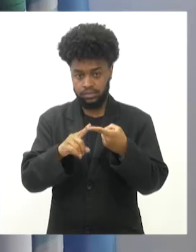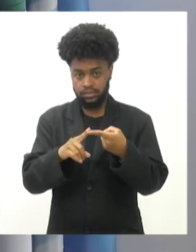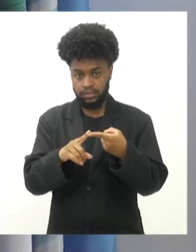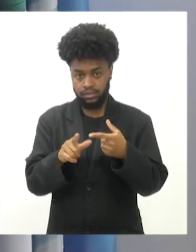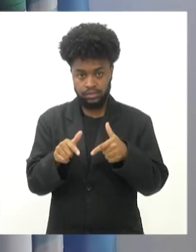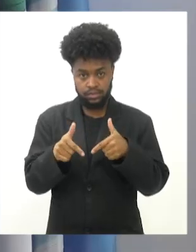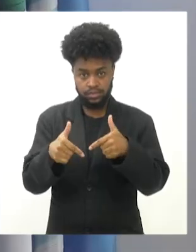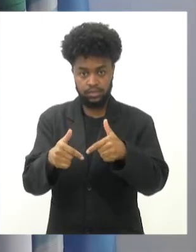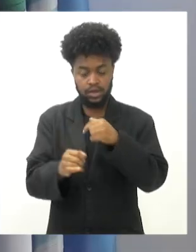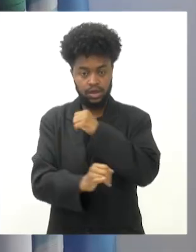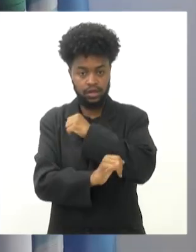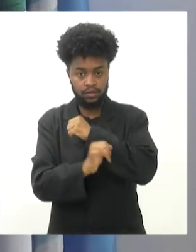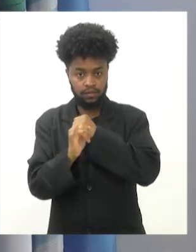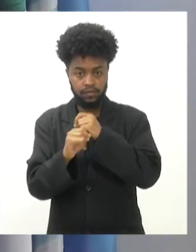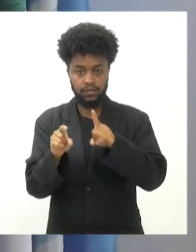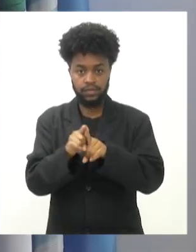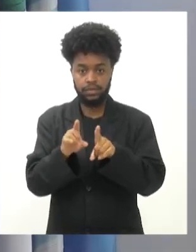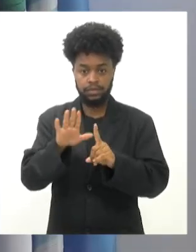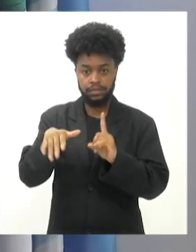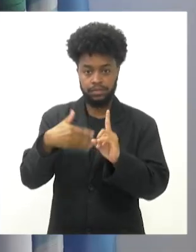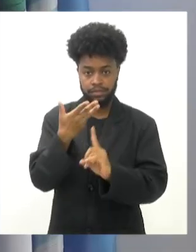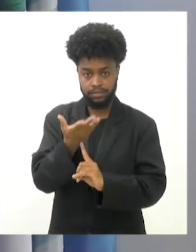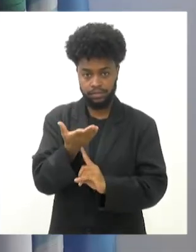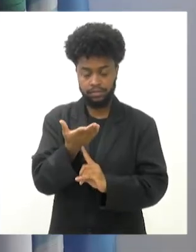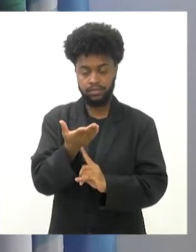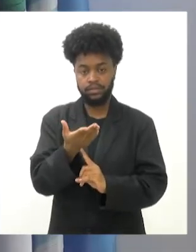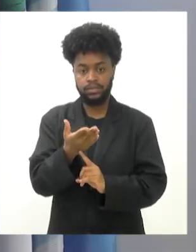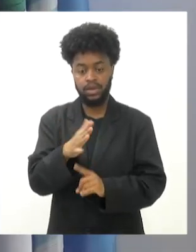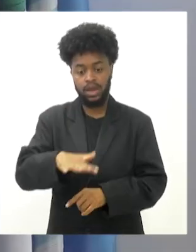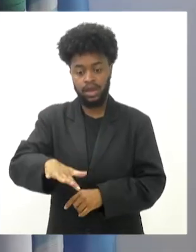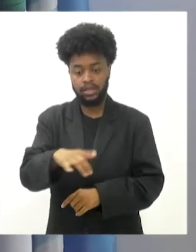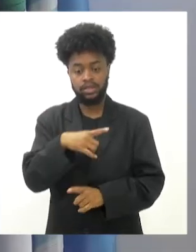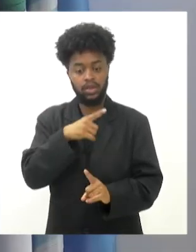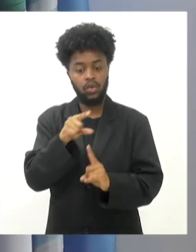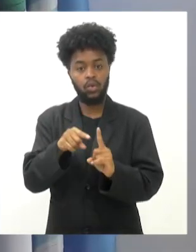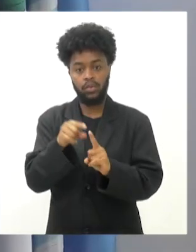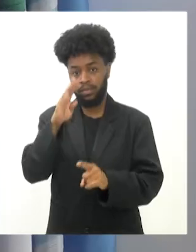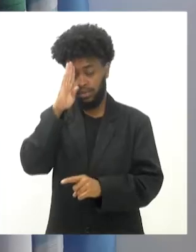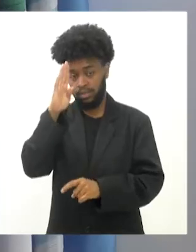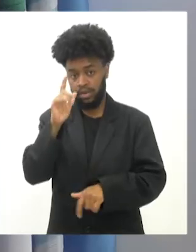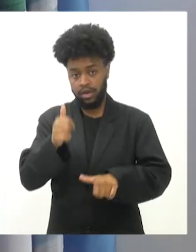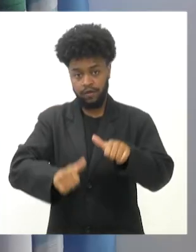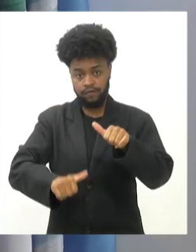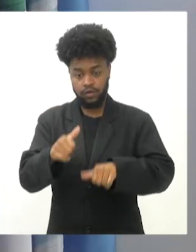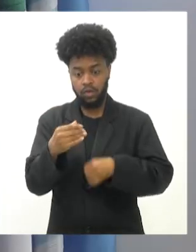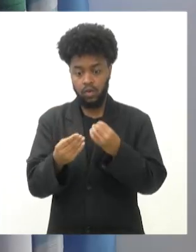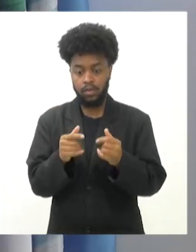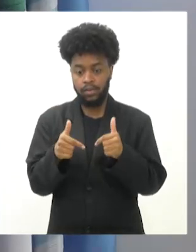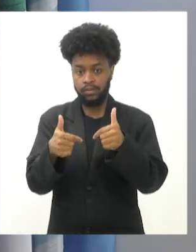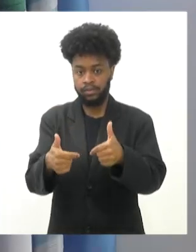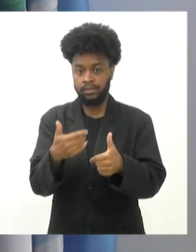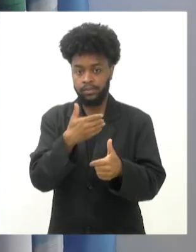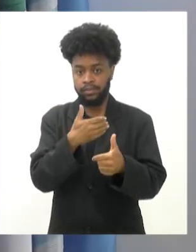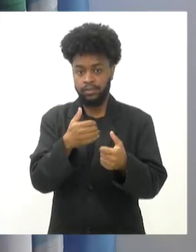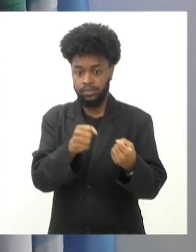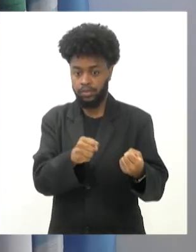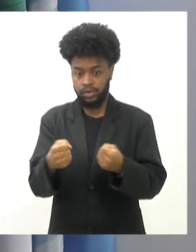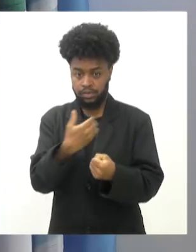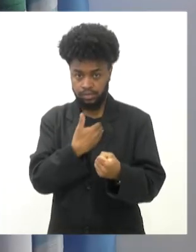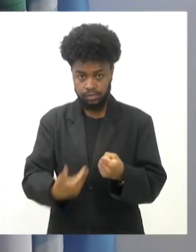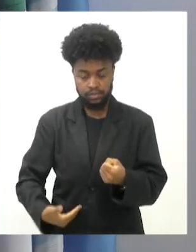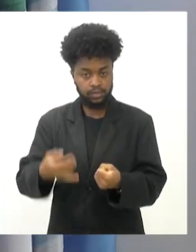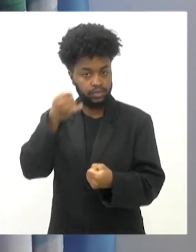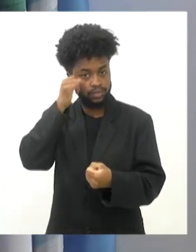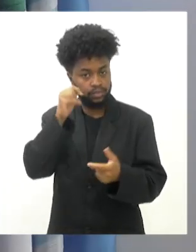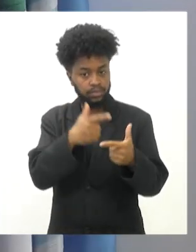intervenções da infraestrutura e do meio ambiente. Esse eixo terá como finalidade analisar a atuação do poder público na prevenção de desastres,